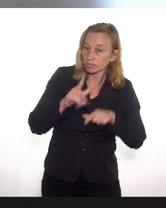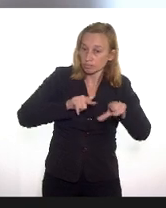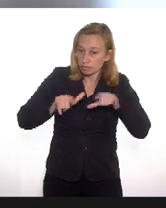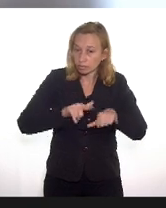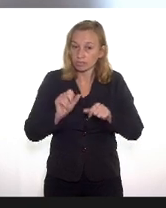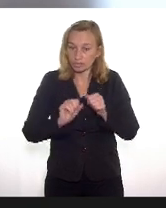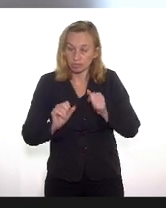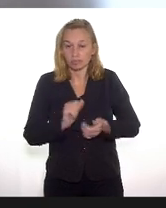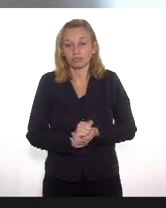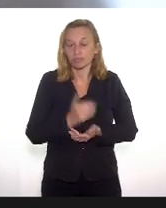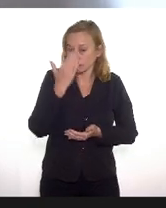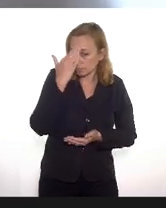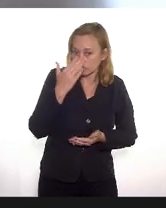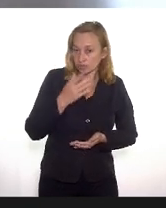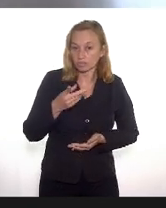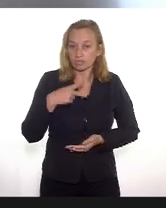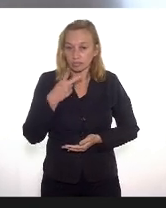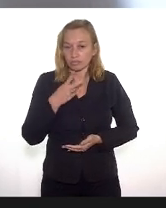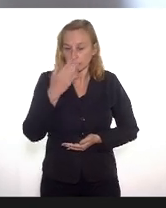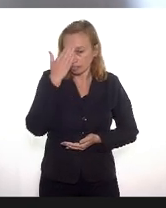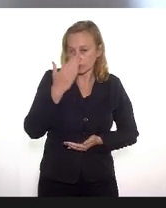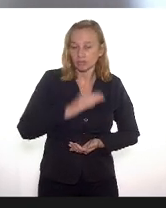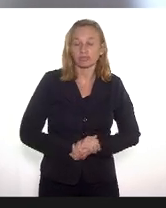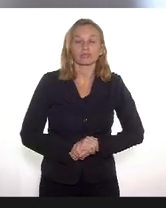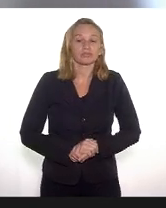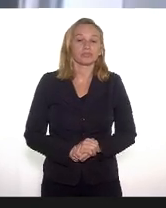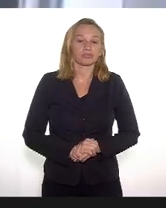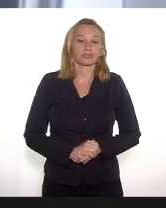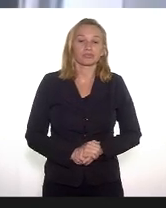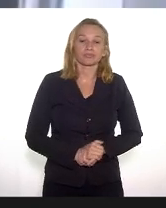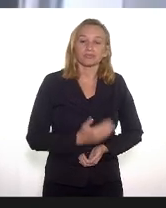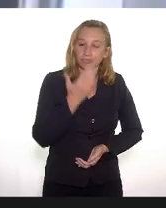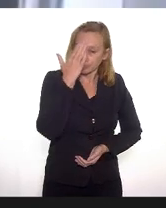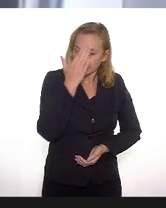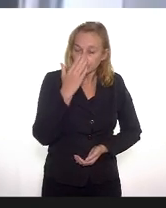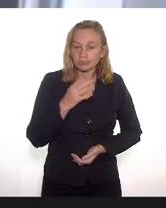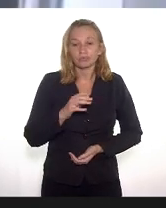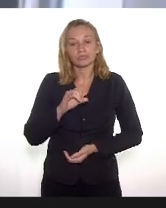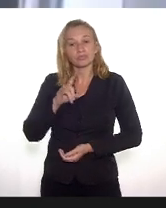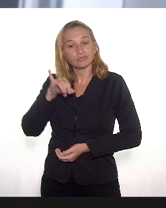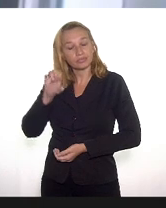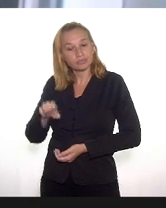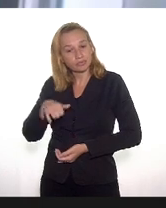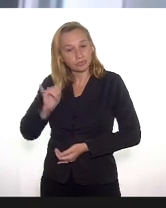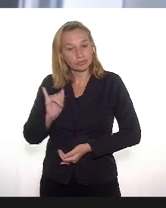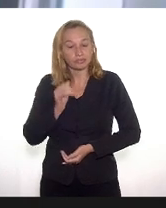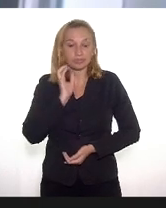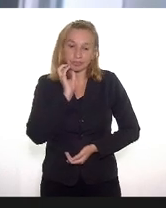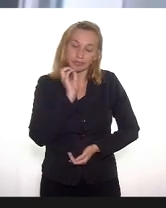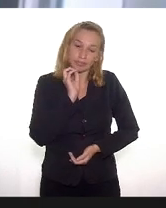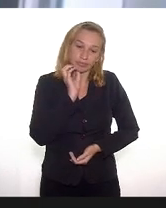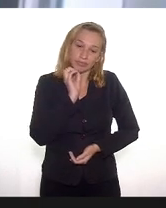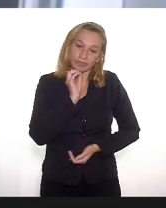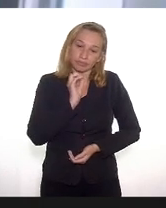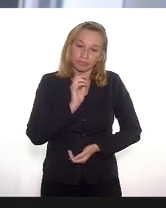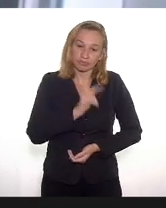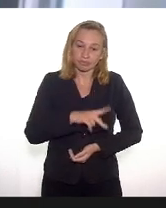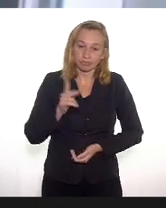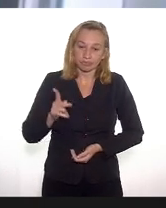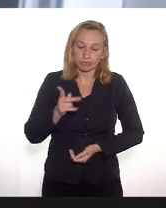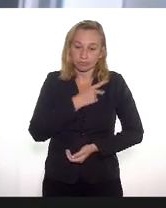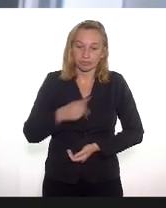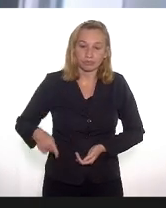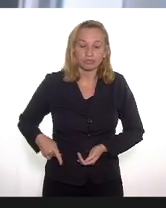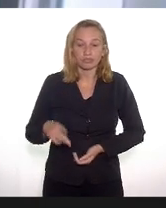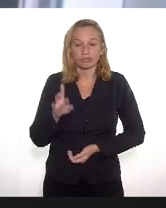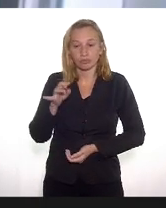vem fazendo. E eu agradeço muito a palavra. Muito obrigado. Obrigado, professor Sidney. Bom, presidente